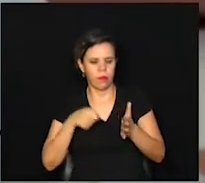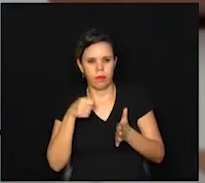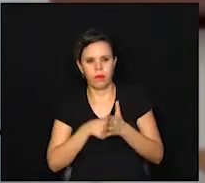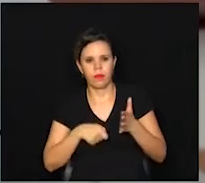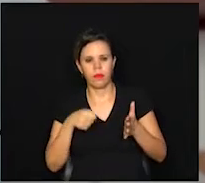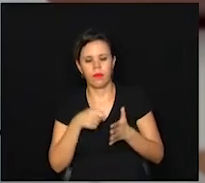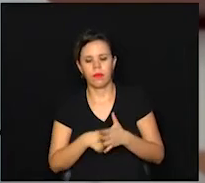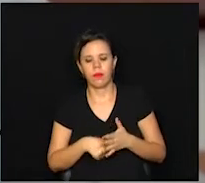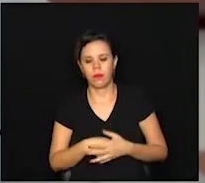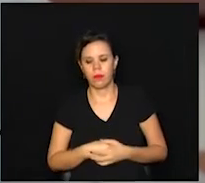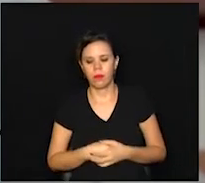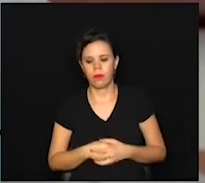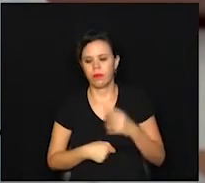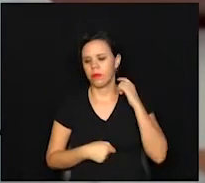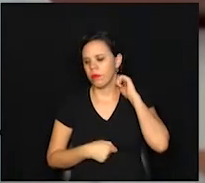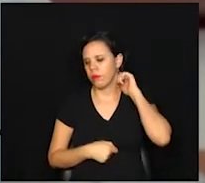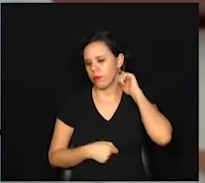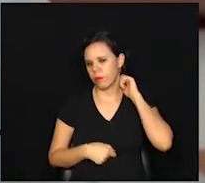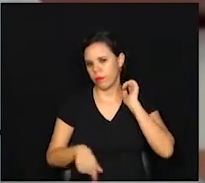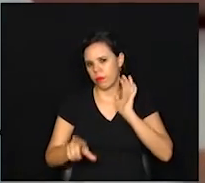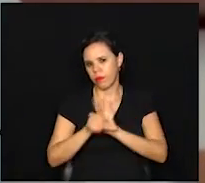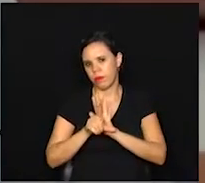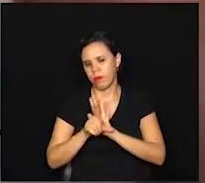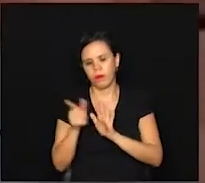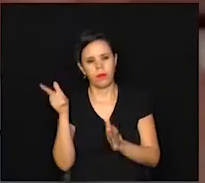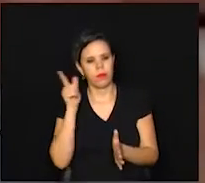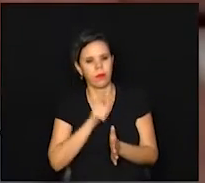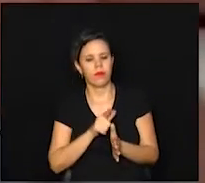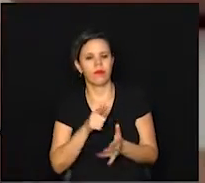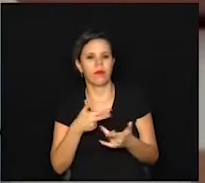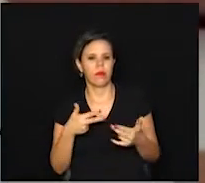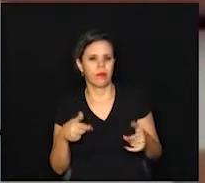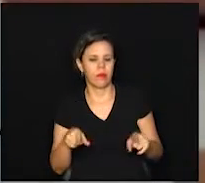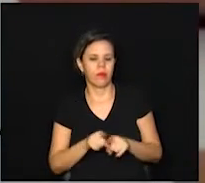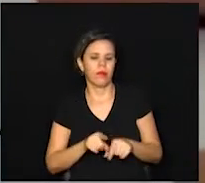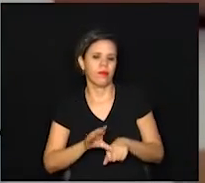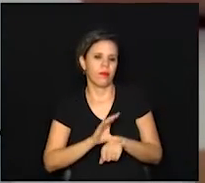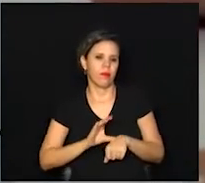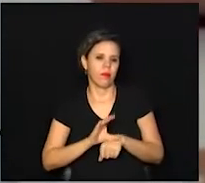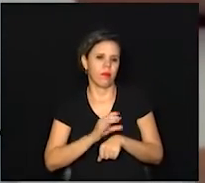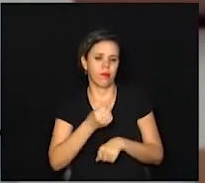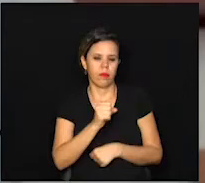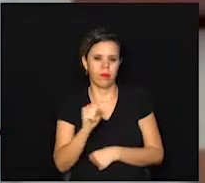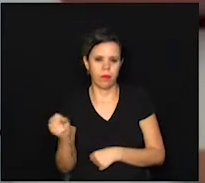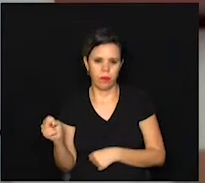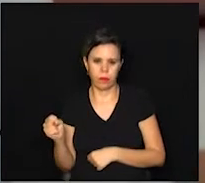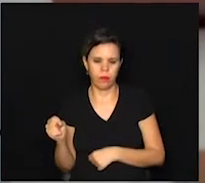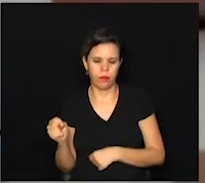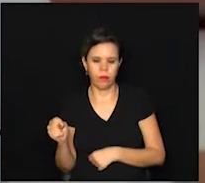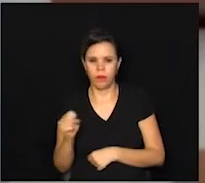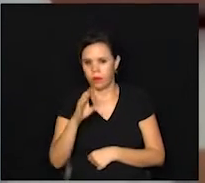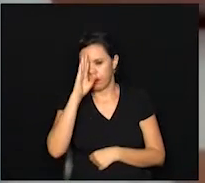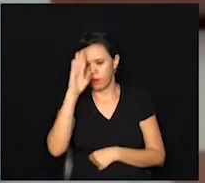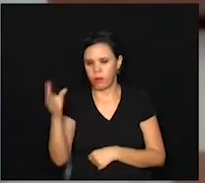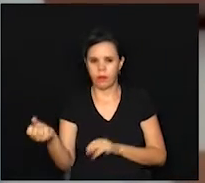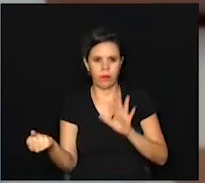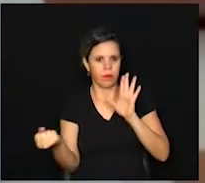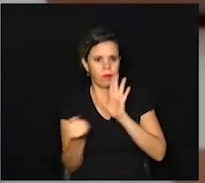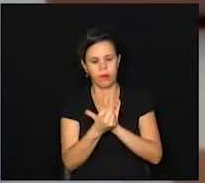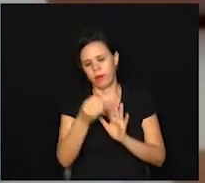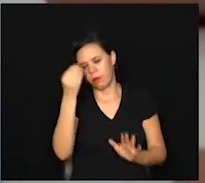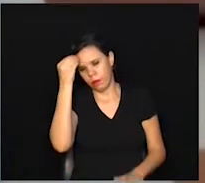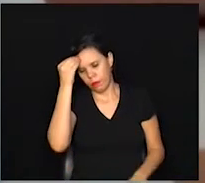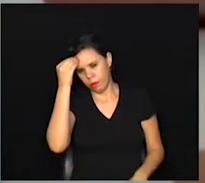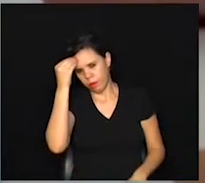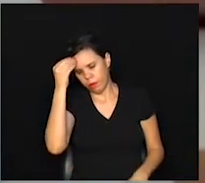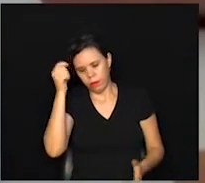de leis, de conquistas, da Constituição de 88, que foi o principal marco nessa